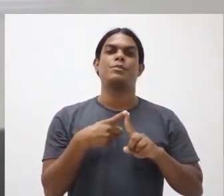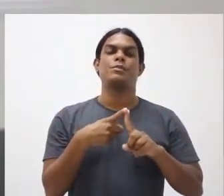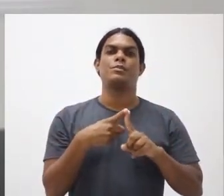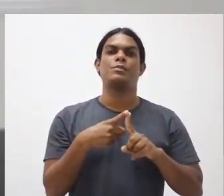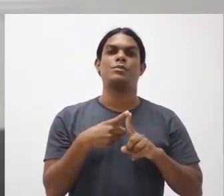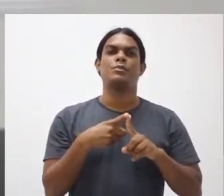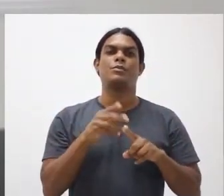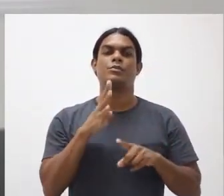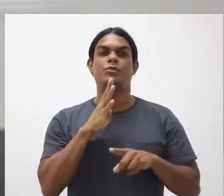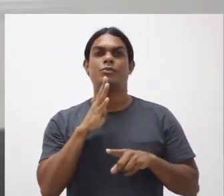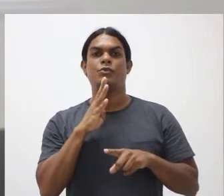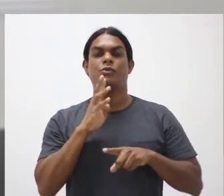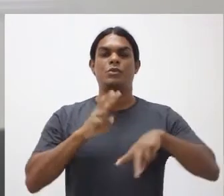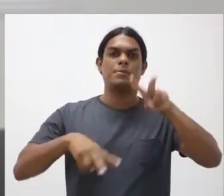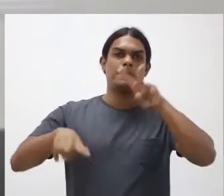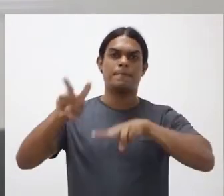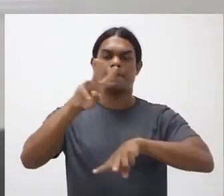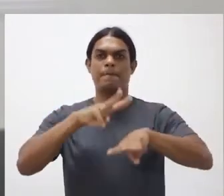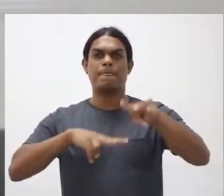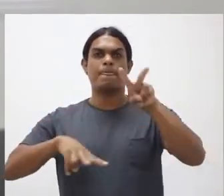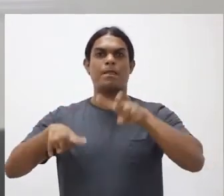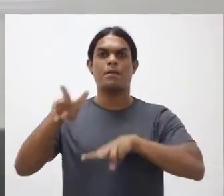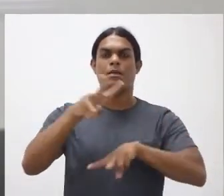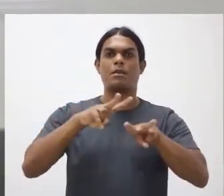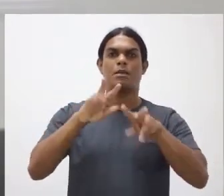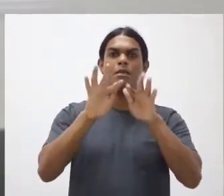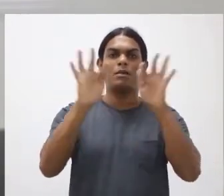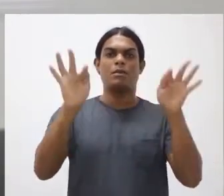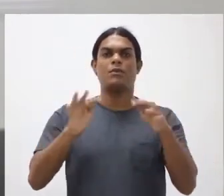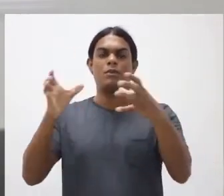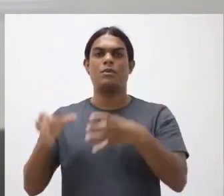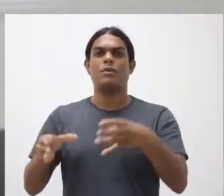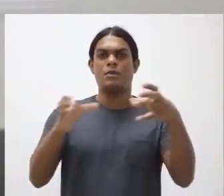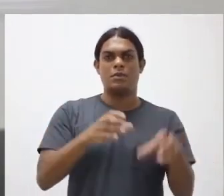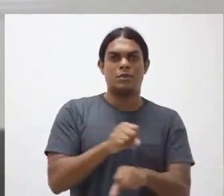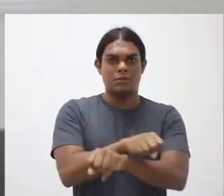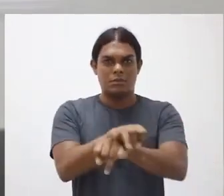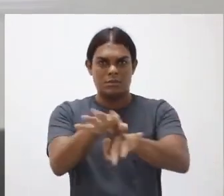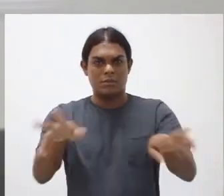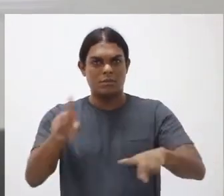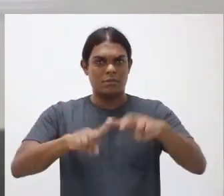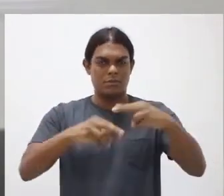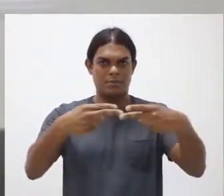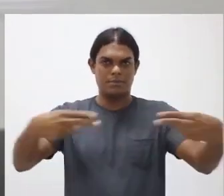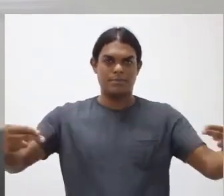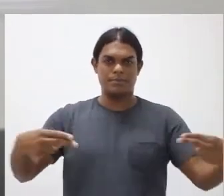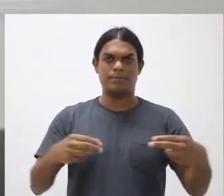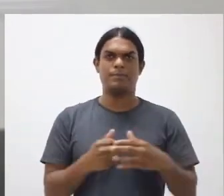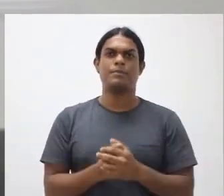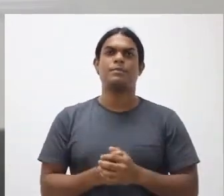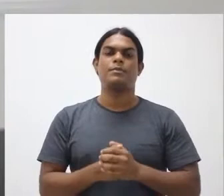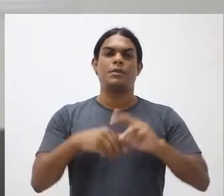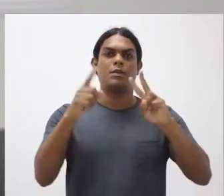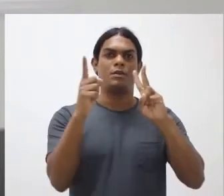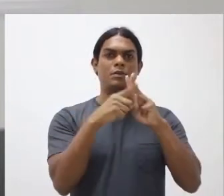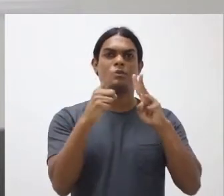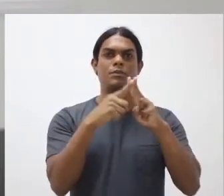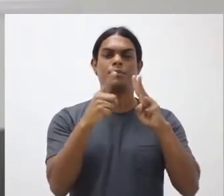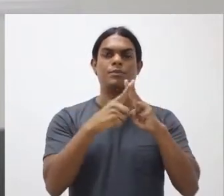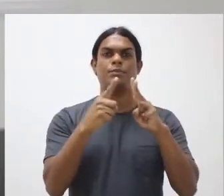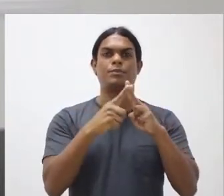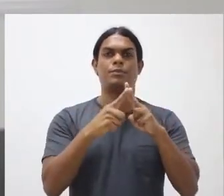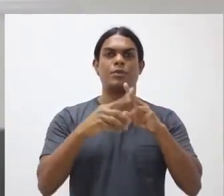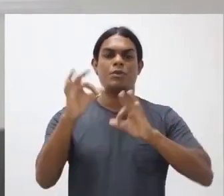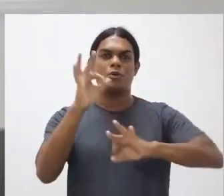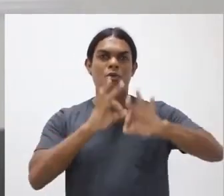é conhecer e avaliar os procedimentos de movimentação e distribuição de mercadorias. A